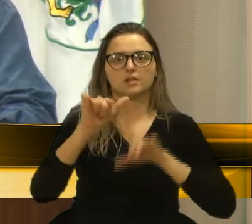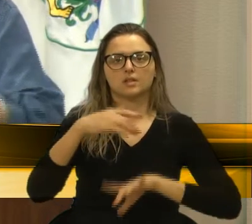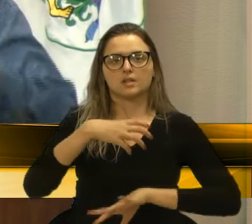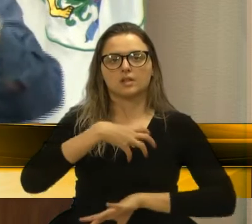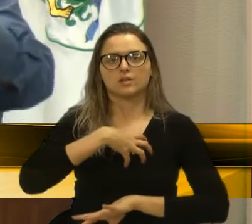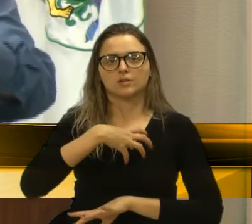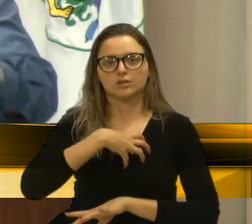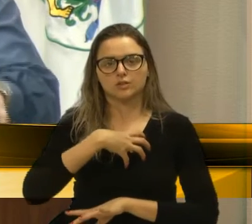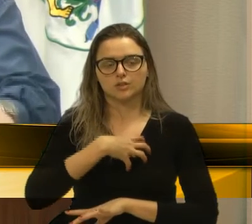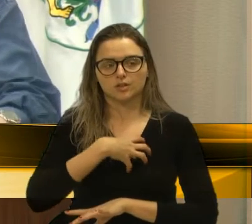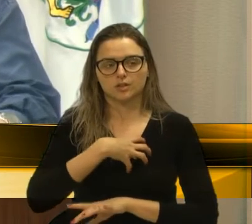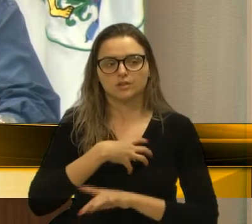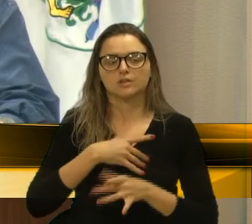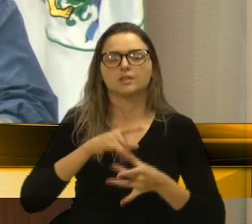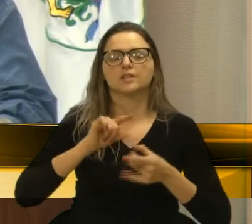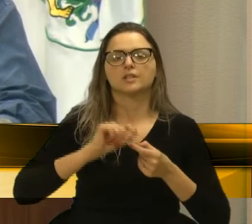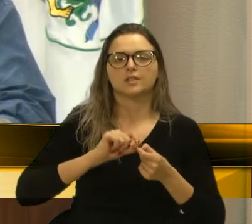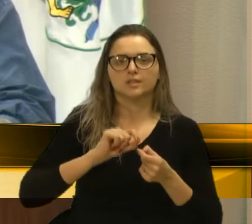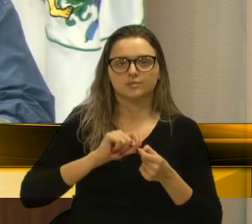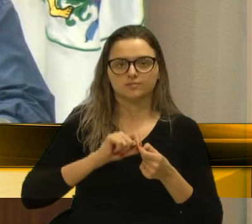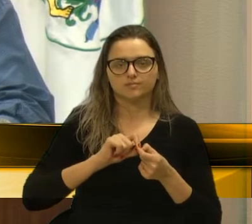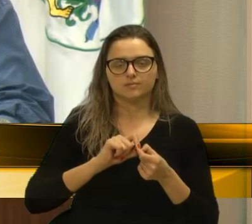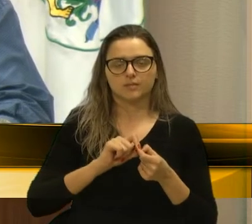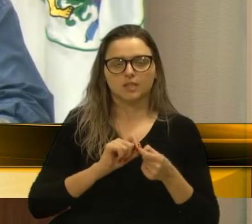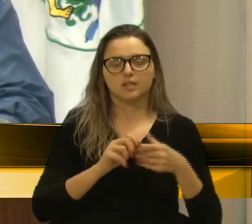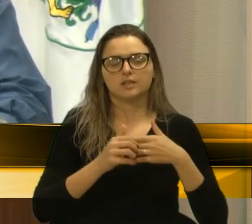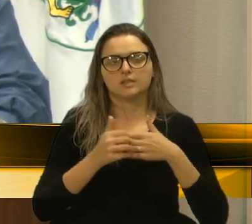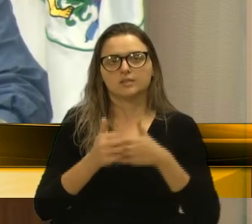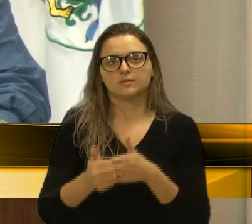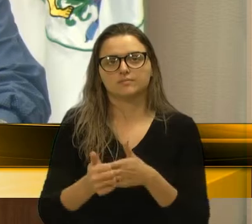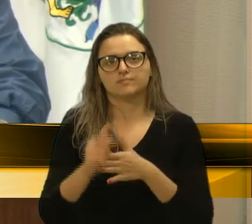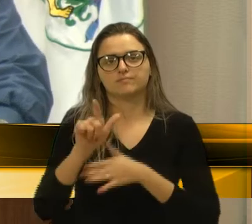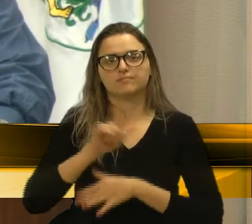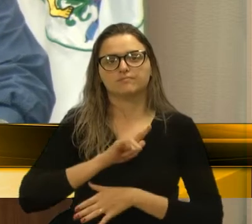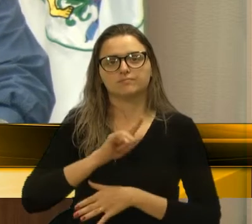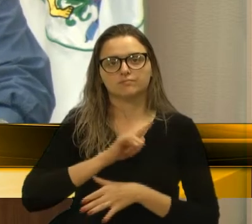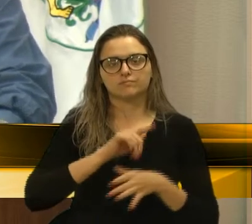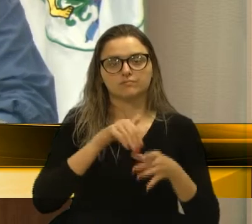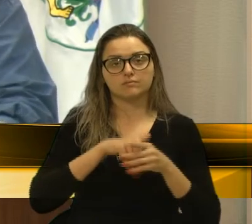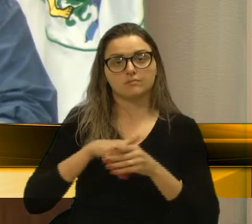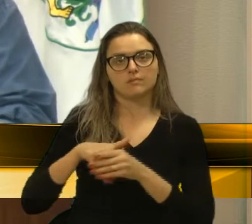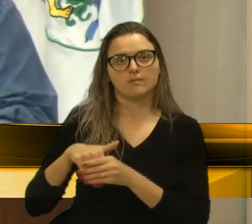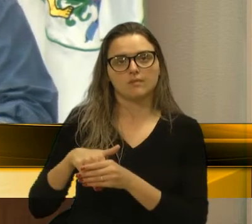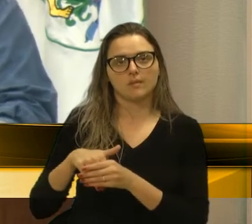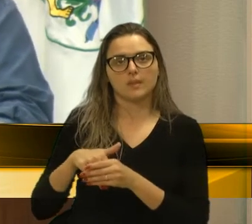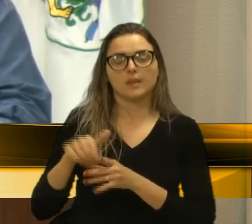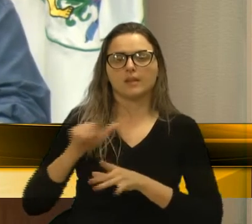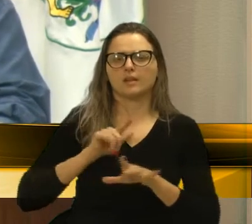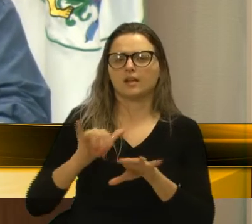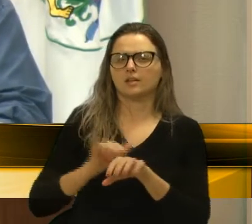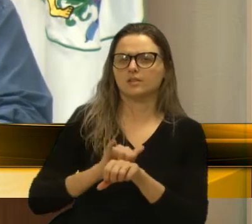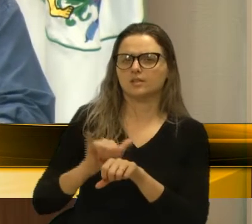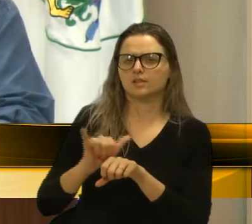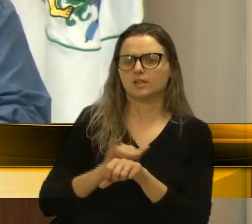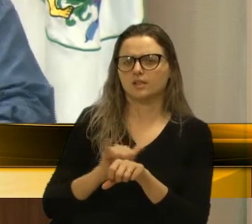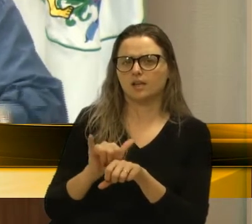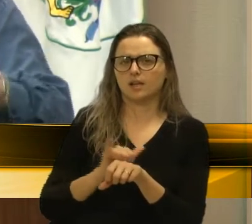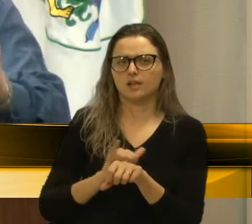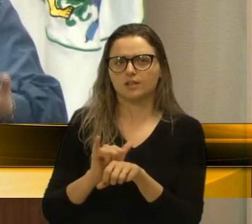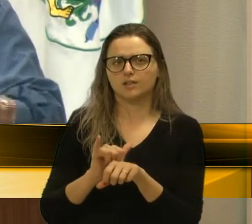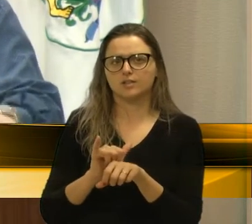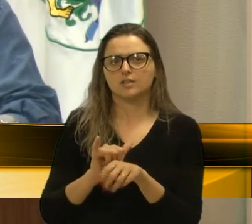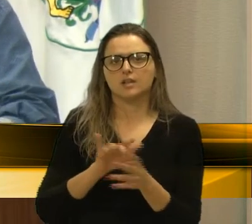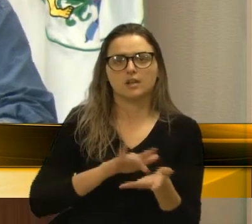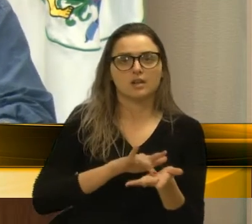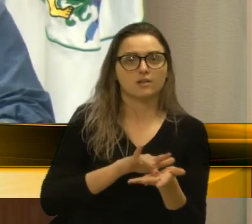inclusive, o seu pai foi eleito, através de eleições livres. manipuladas, fake news, mas